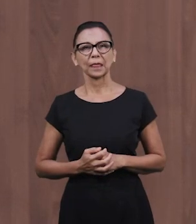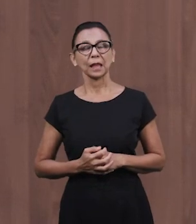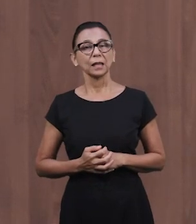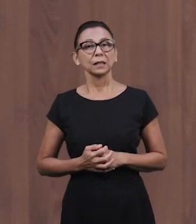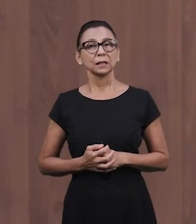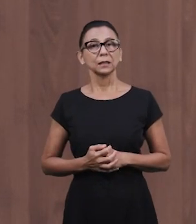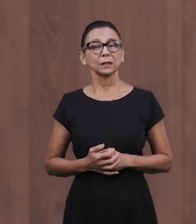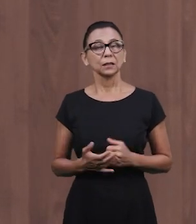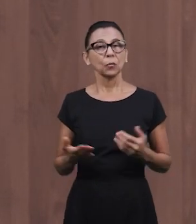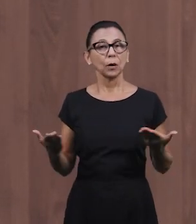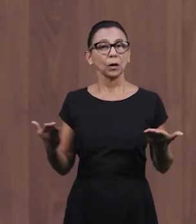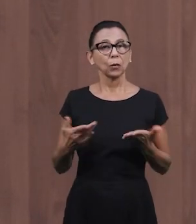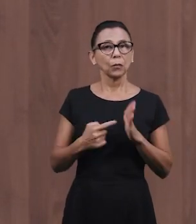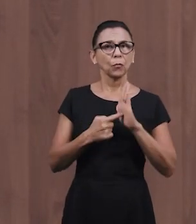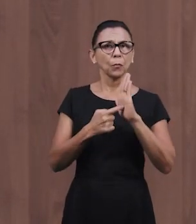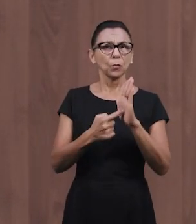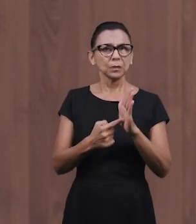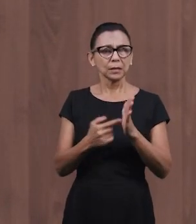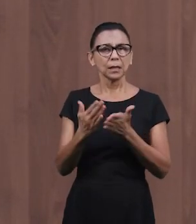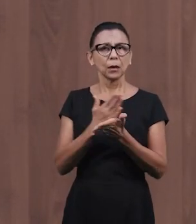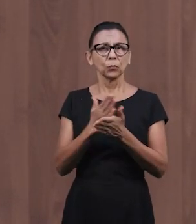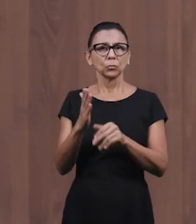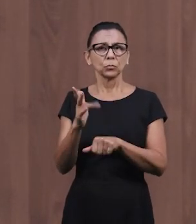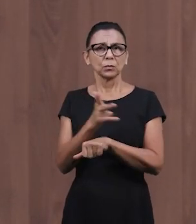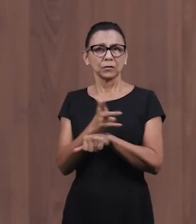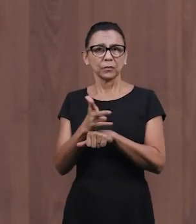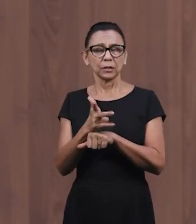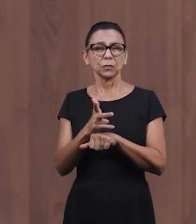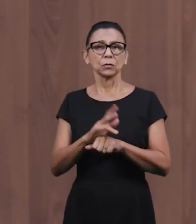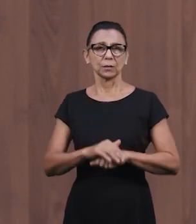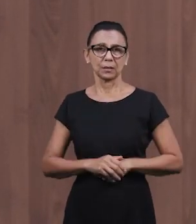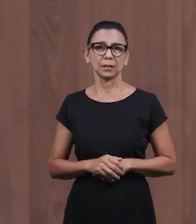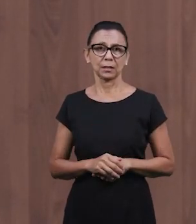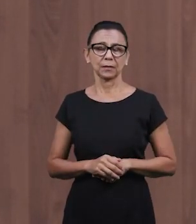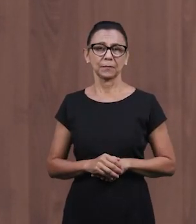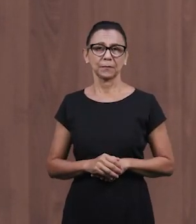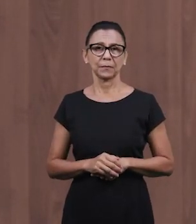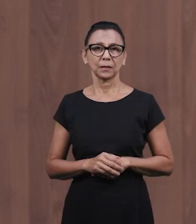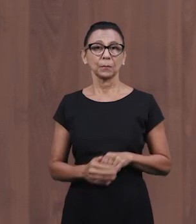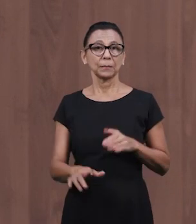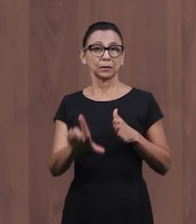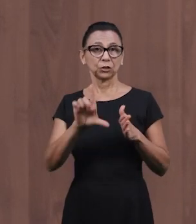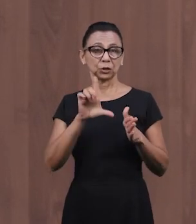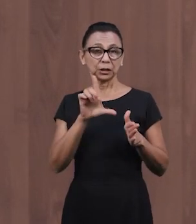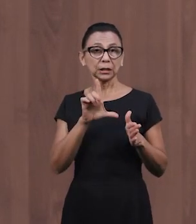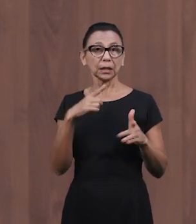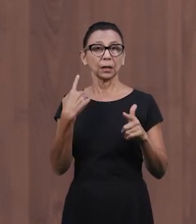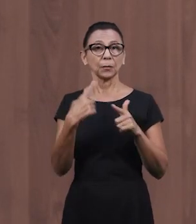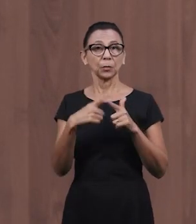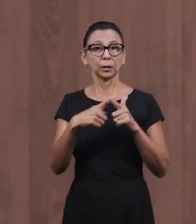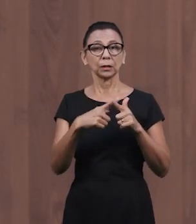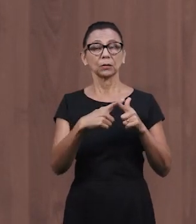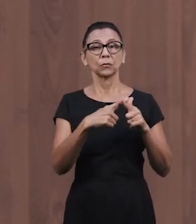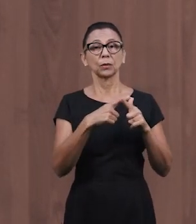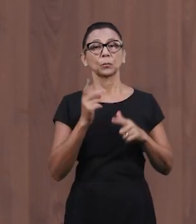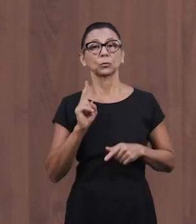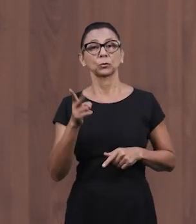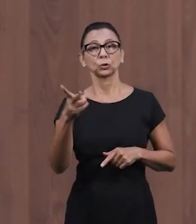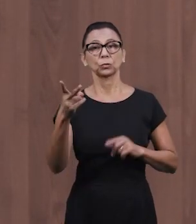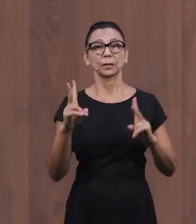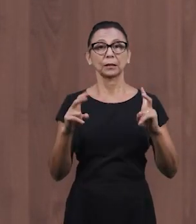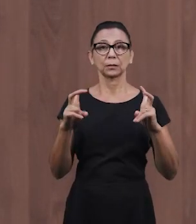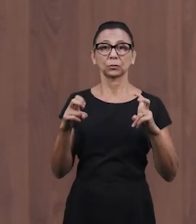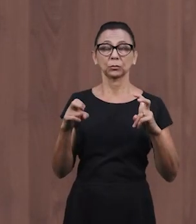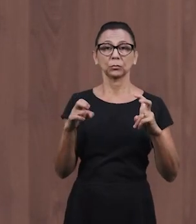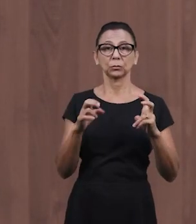E nós vamos então adiantar aqui hoje alguns vídeos, porque iremos dar sequência ao nosso assunto dos encontros do Senhor